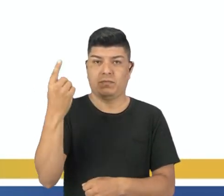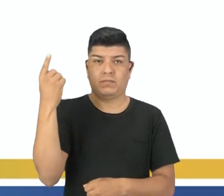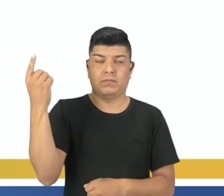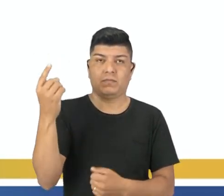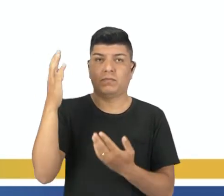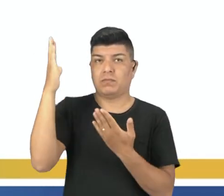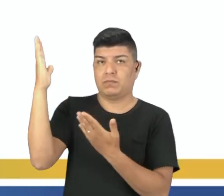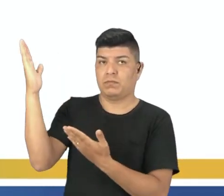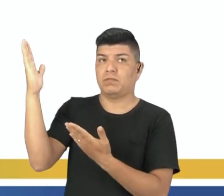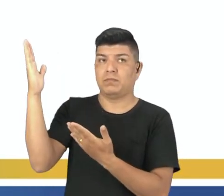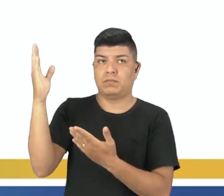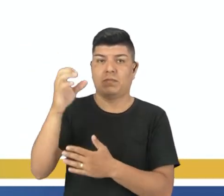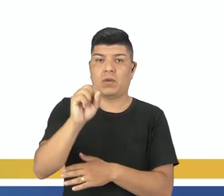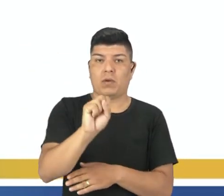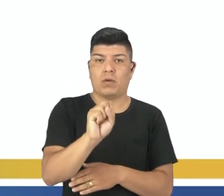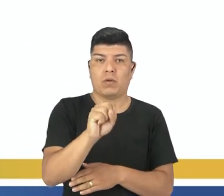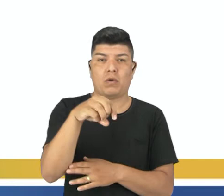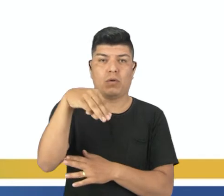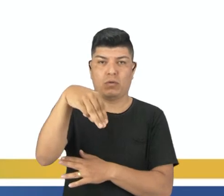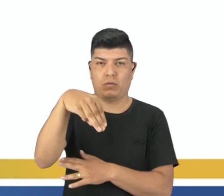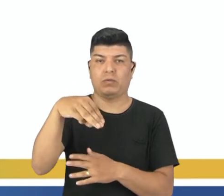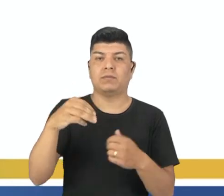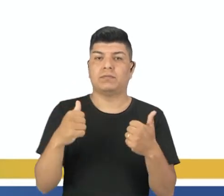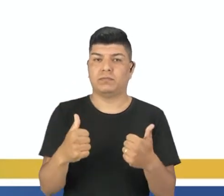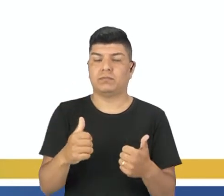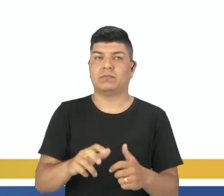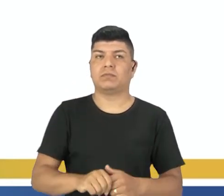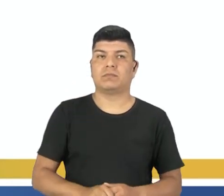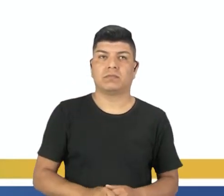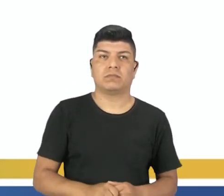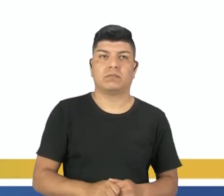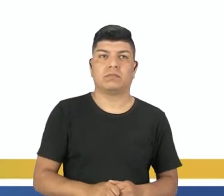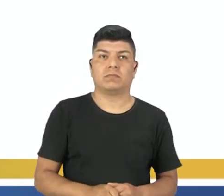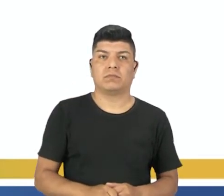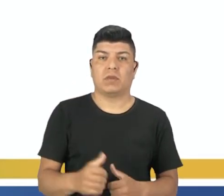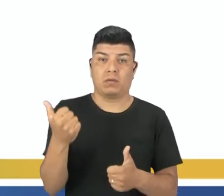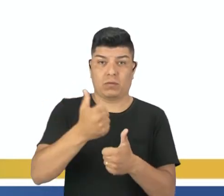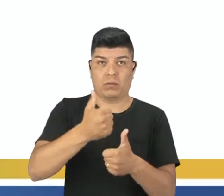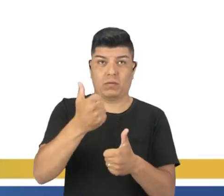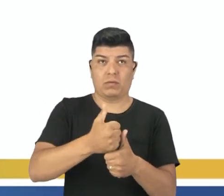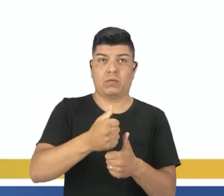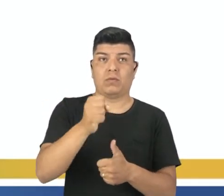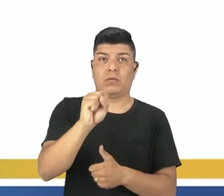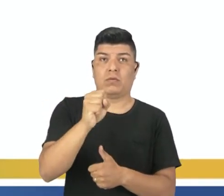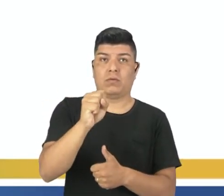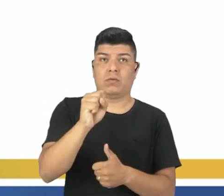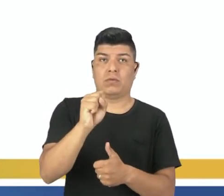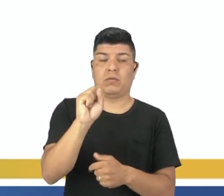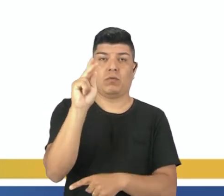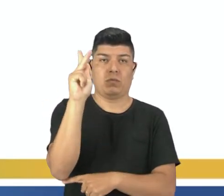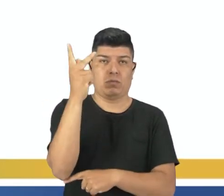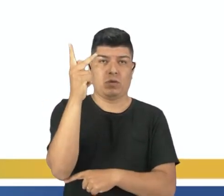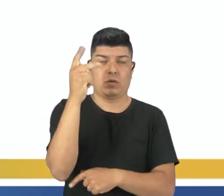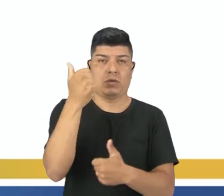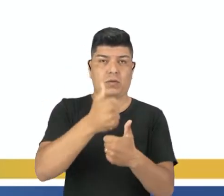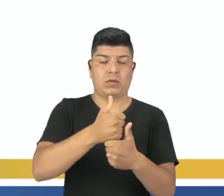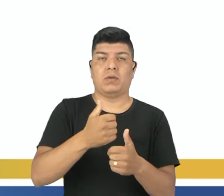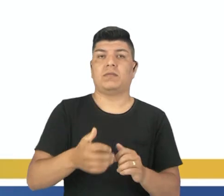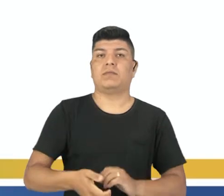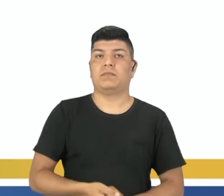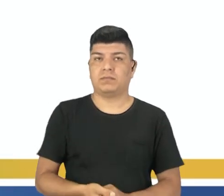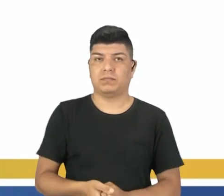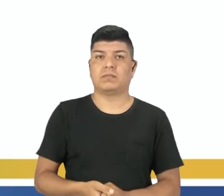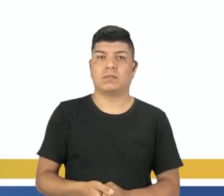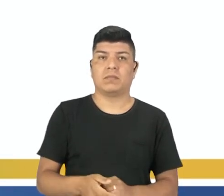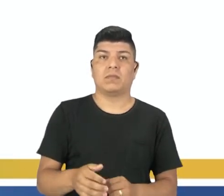aí vai ser 8 metros certo então nós vamos substituir o 8 no lugar do H Então